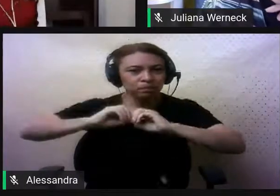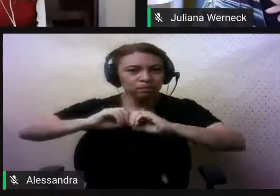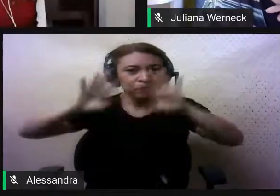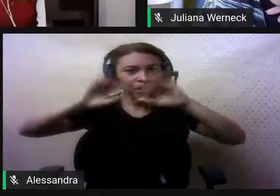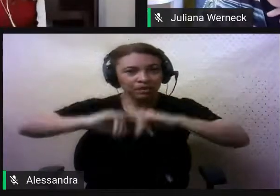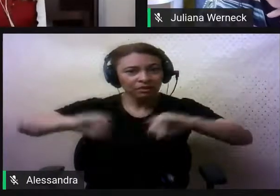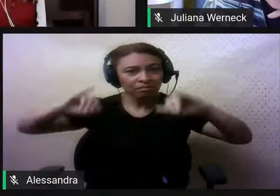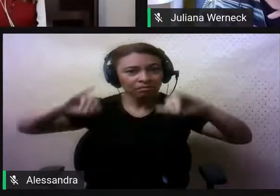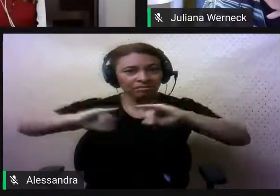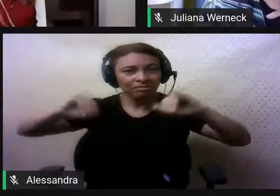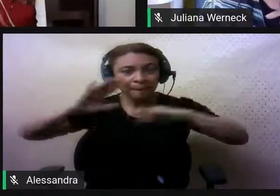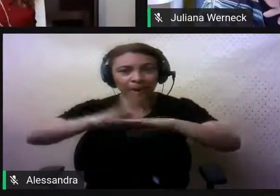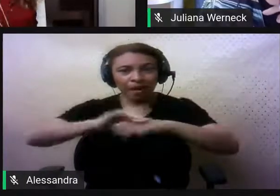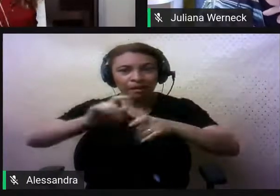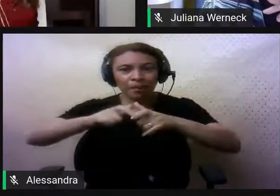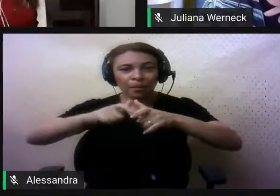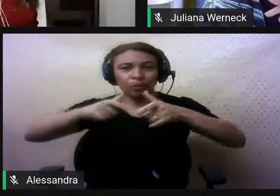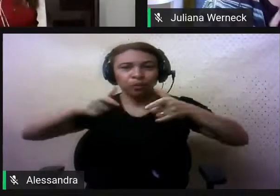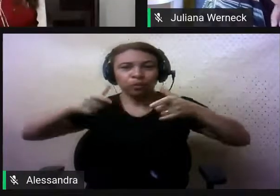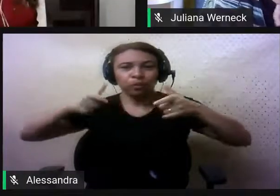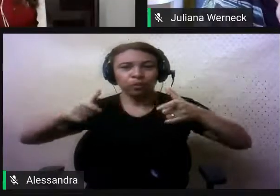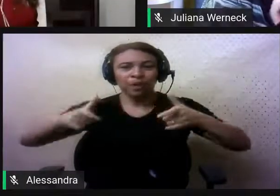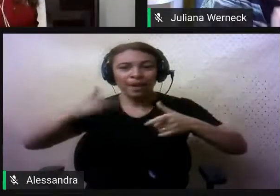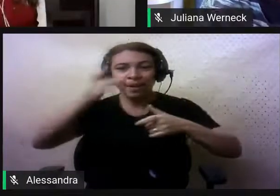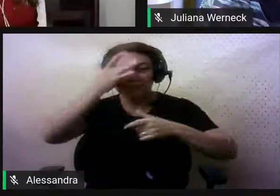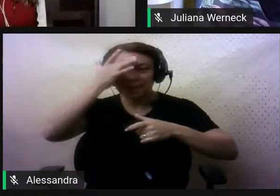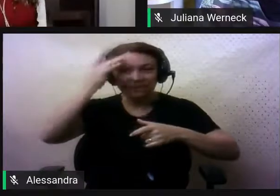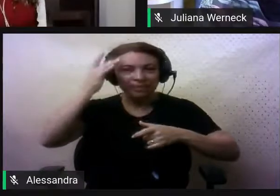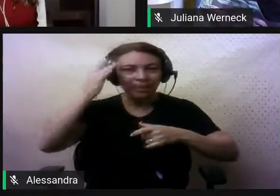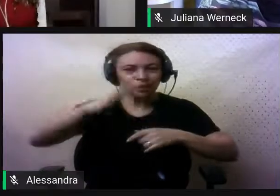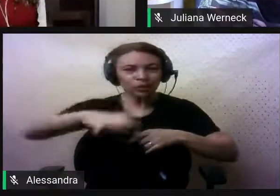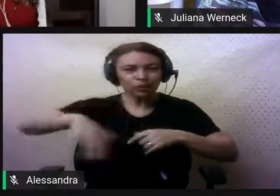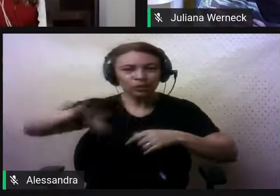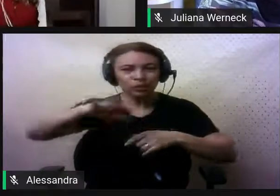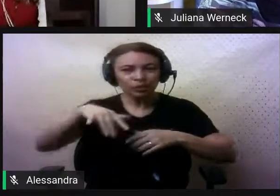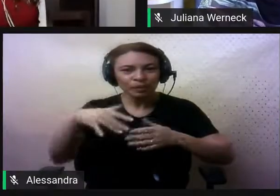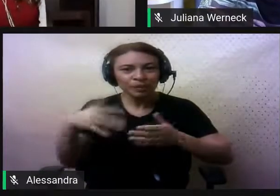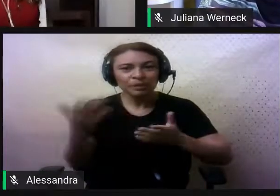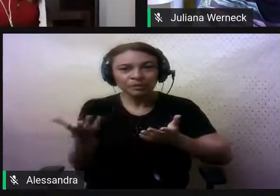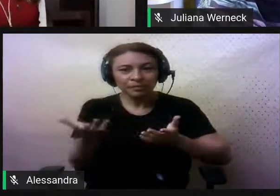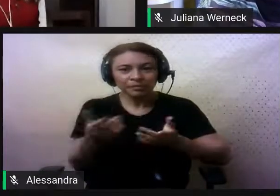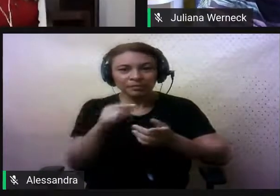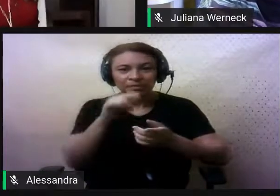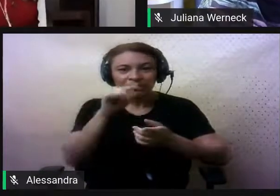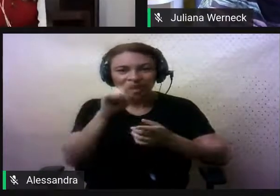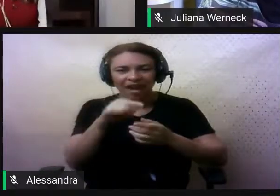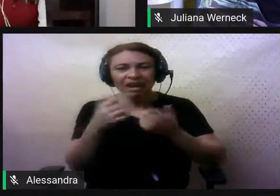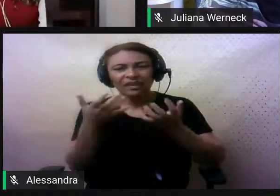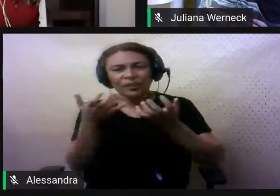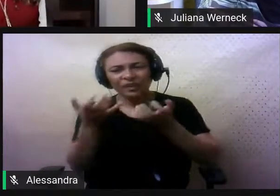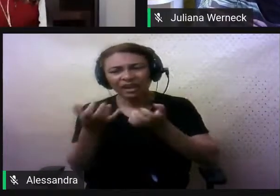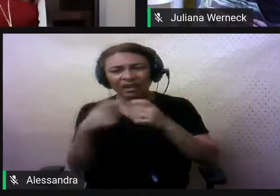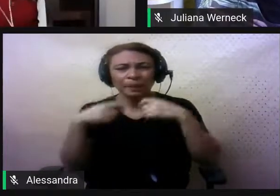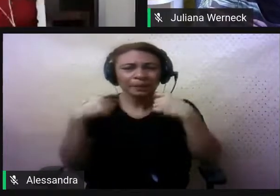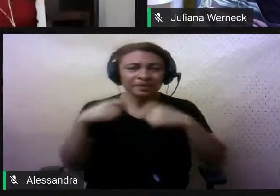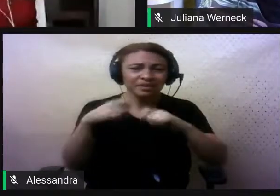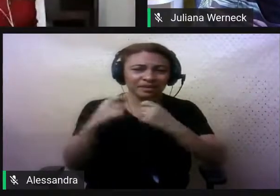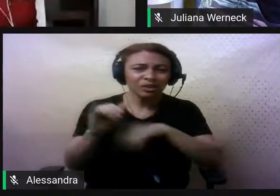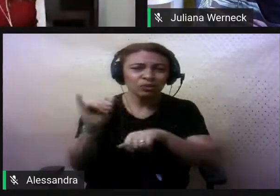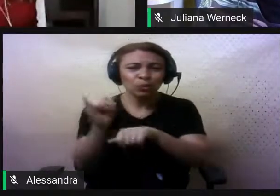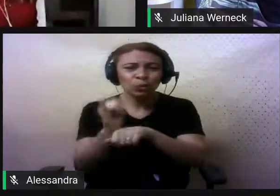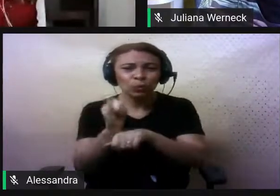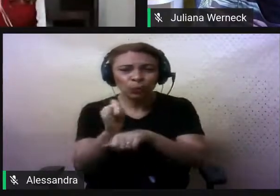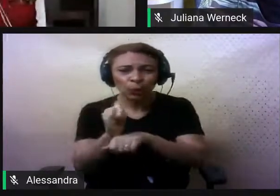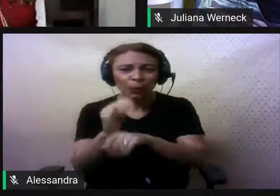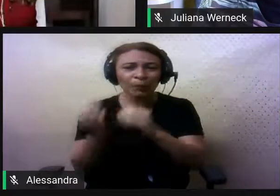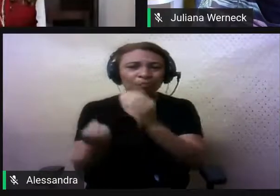minha mensagem a mais pessoas, não só para quem tinha oportunidade de assistir uma palestra minha. E eu ficava, preciso criar o canal